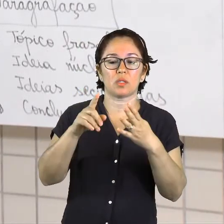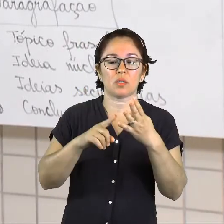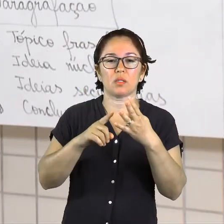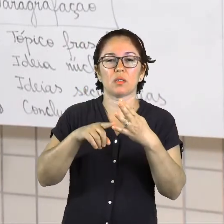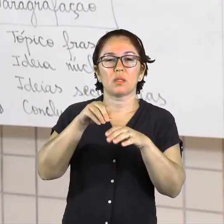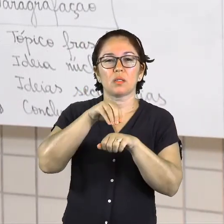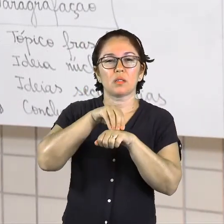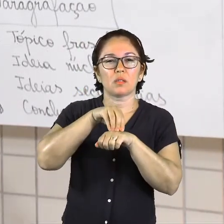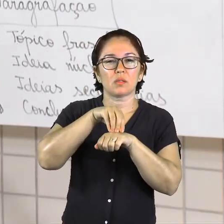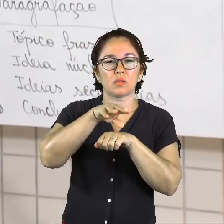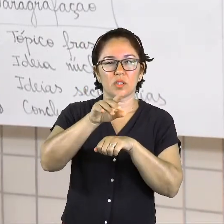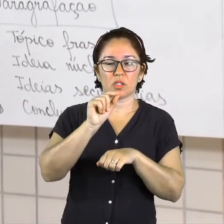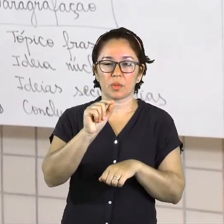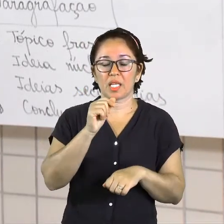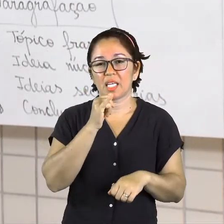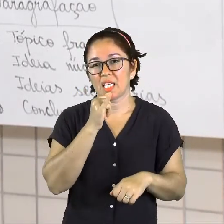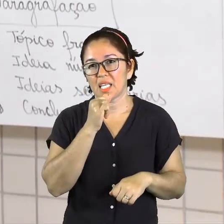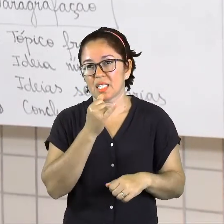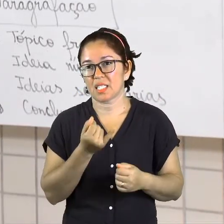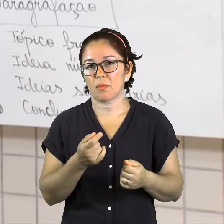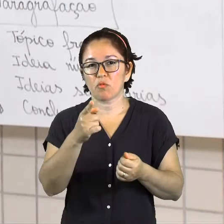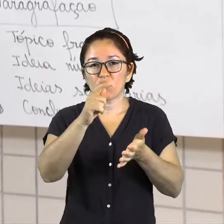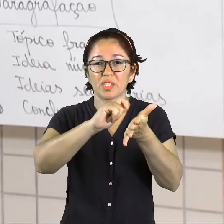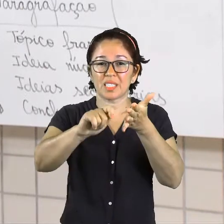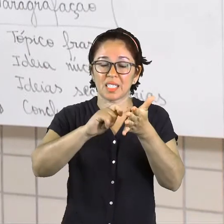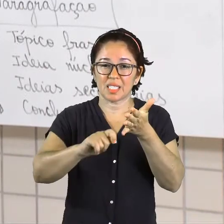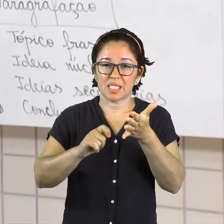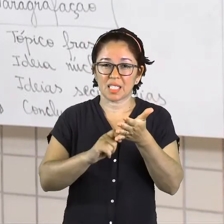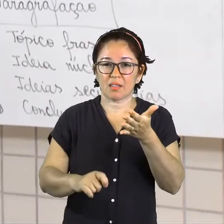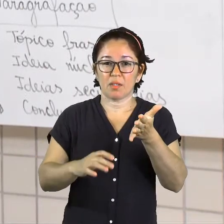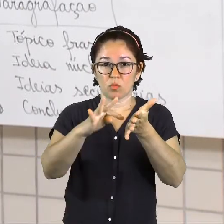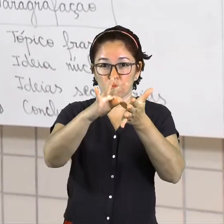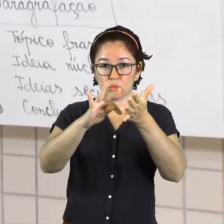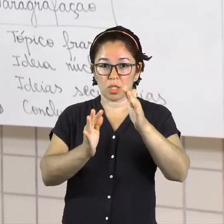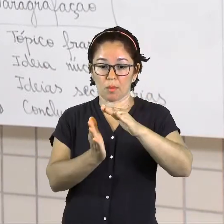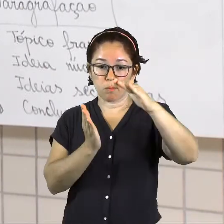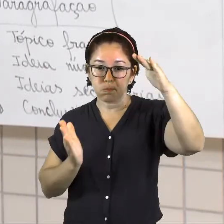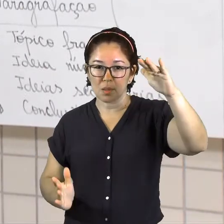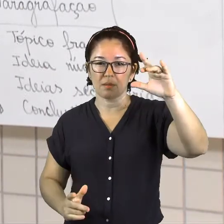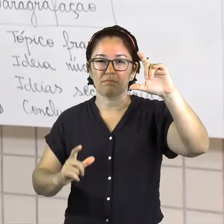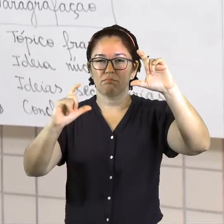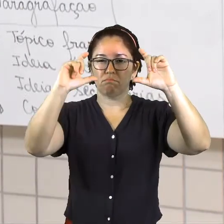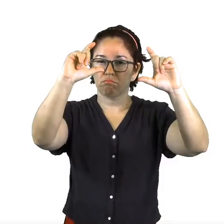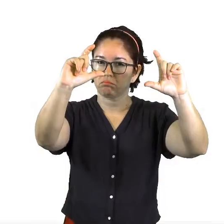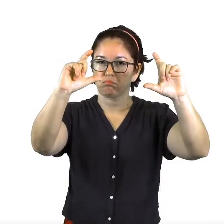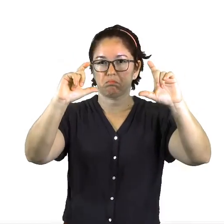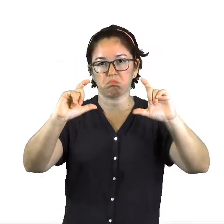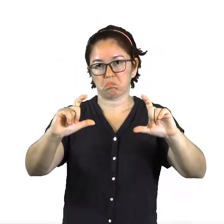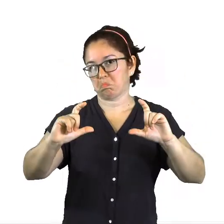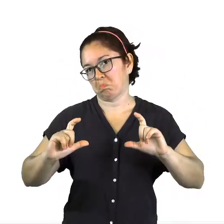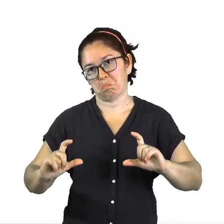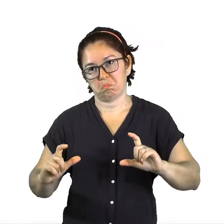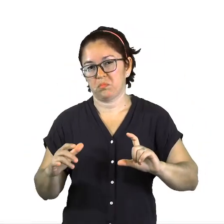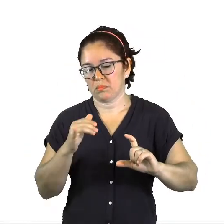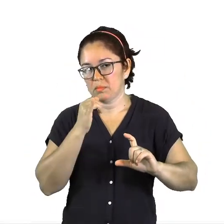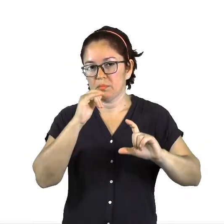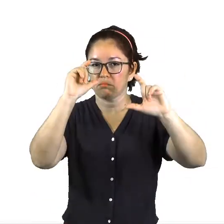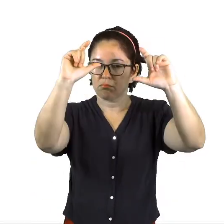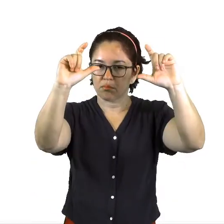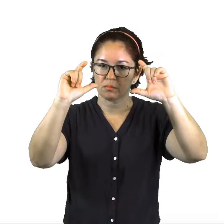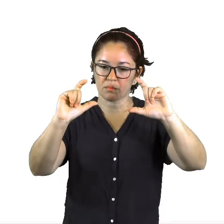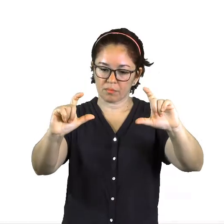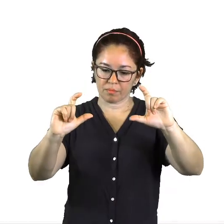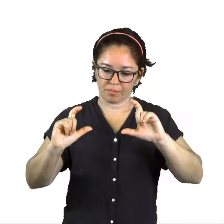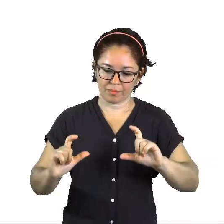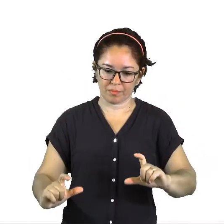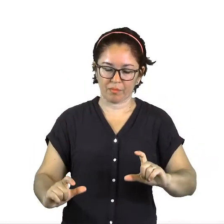texto maior, não só com um parágrafo, com 2 ou 3 parágrafos, que diz o seguinte, ó, os parágrafos